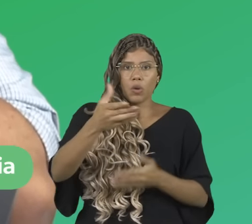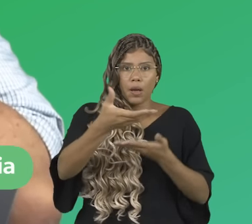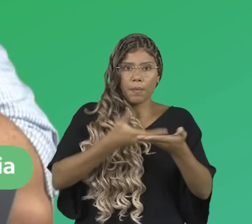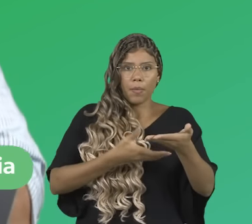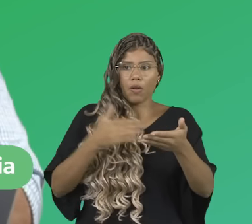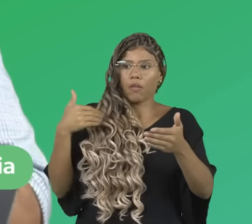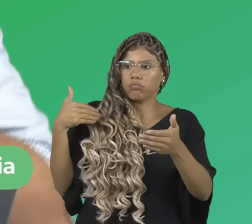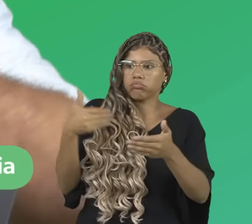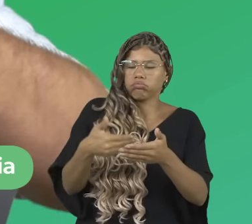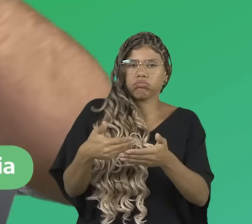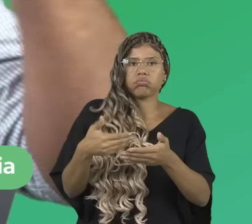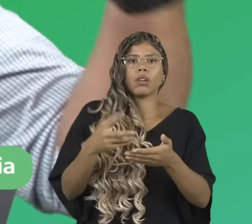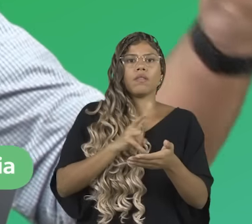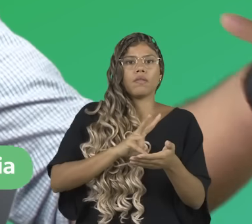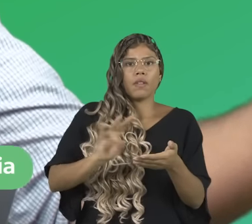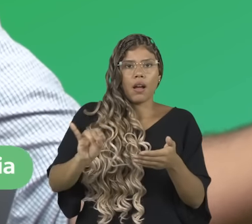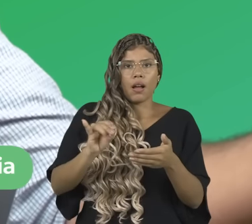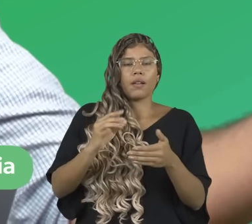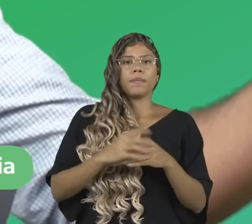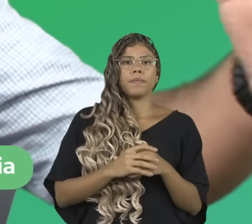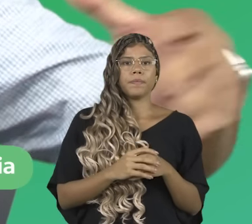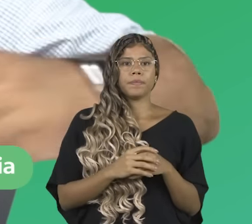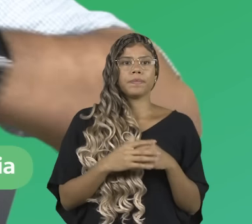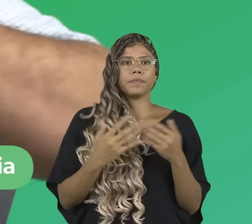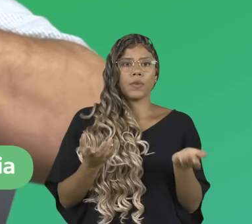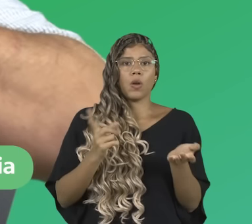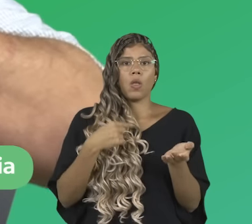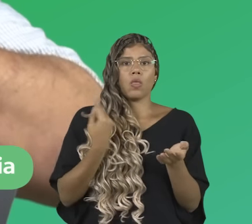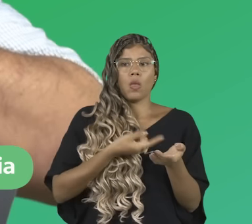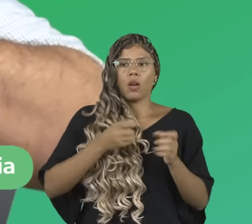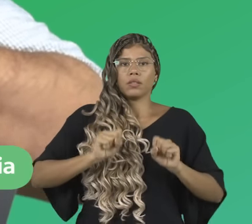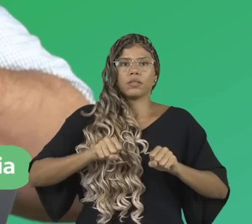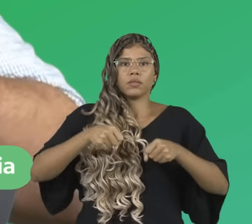para focarmos nesse ponto, porque é o que te dá maior oportunidade,